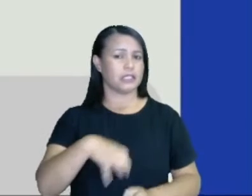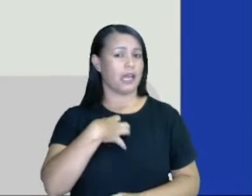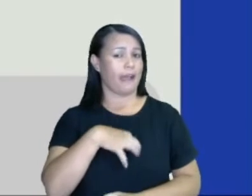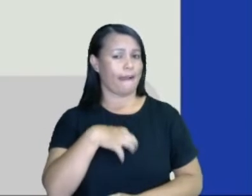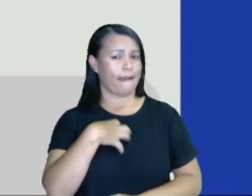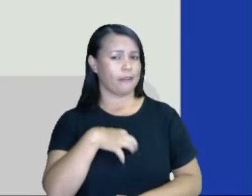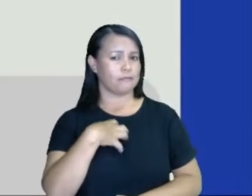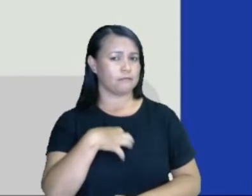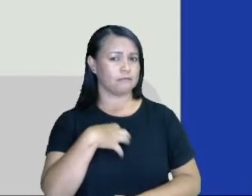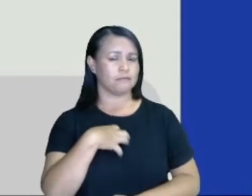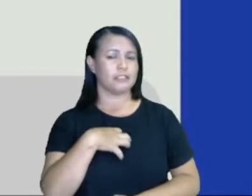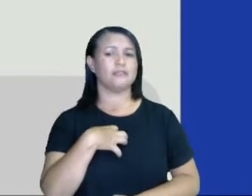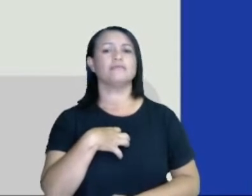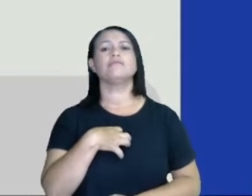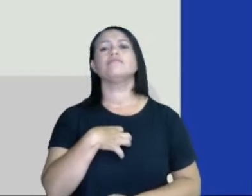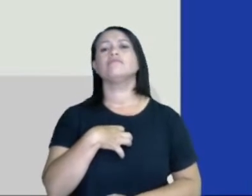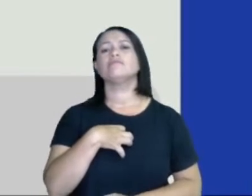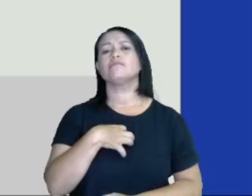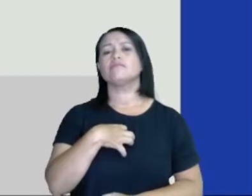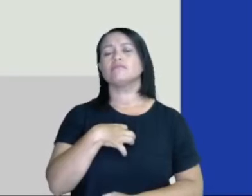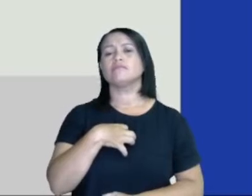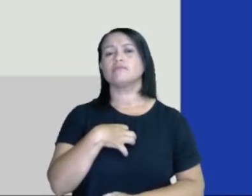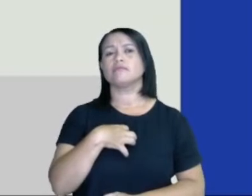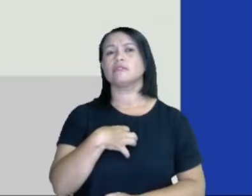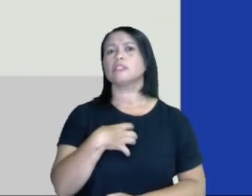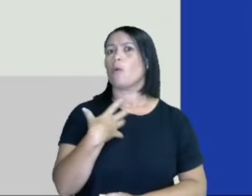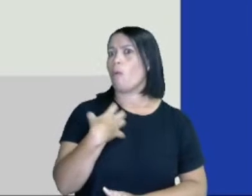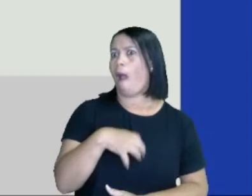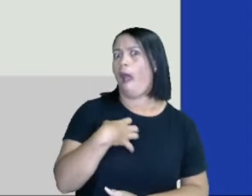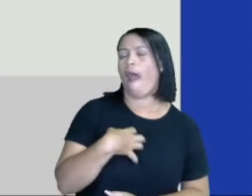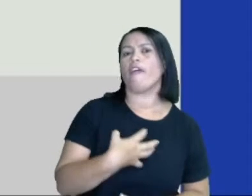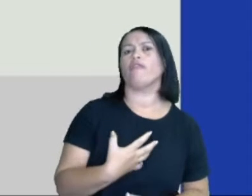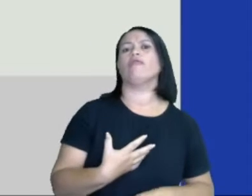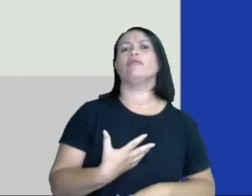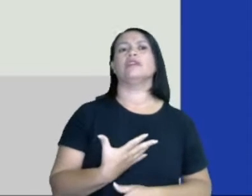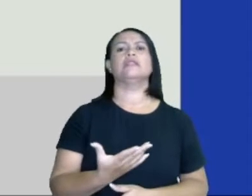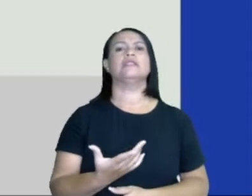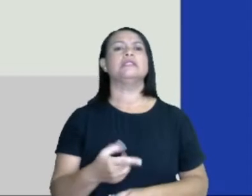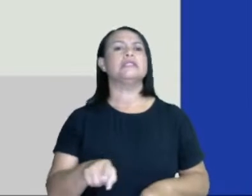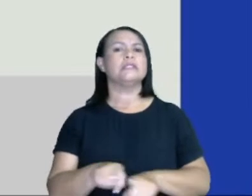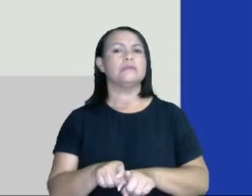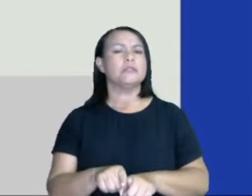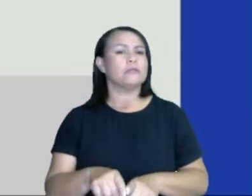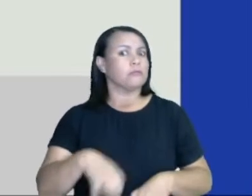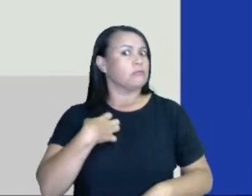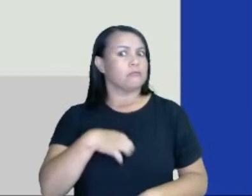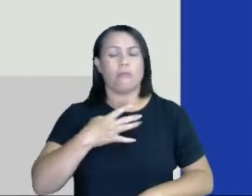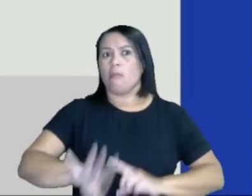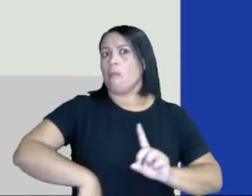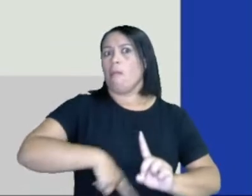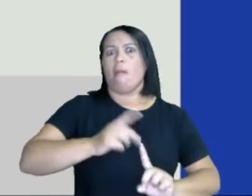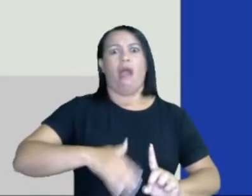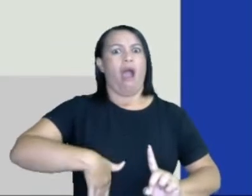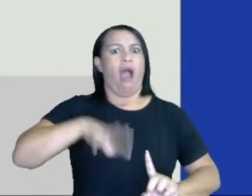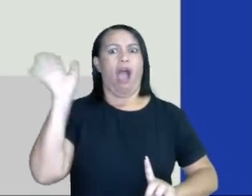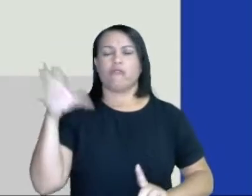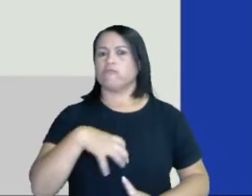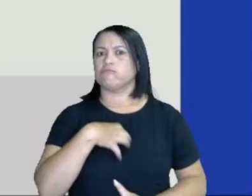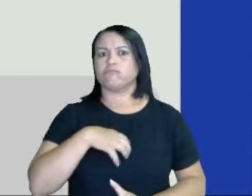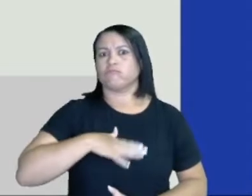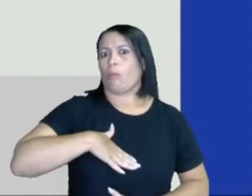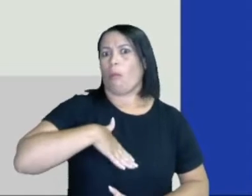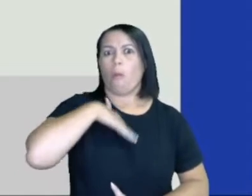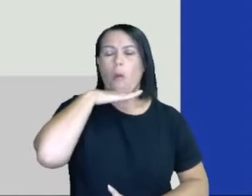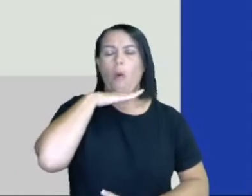raiva, me molesta, me irrita, me pone furioso ou me pone